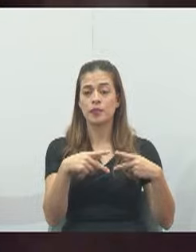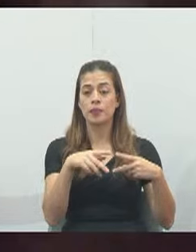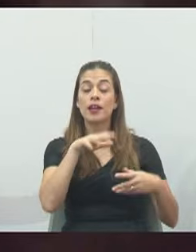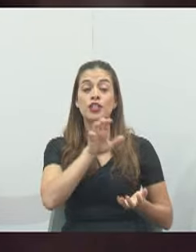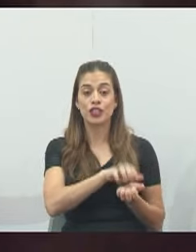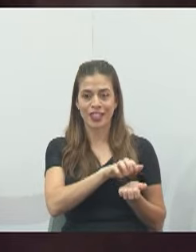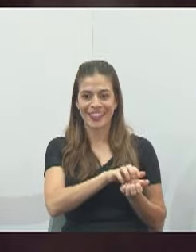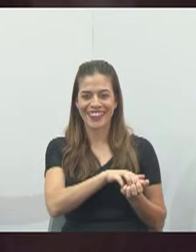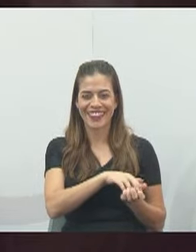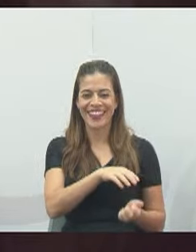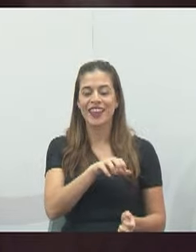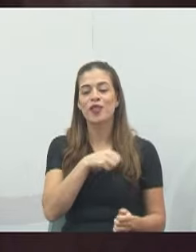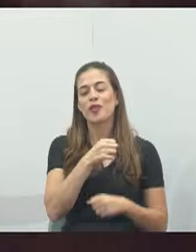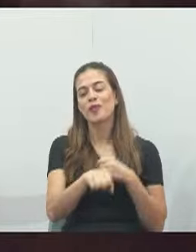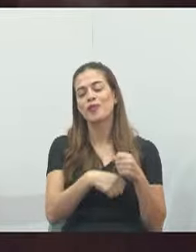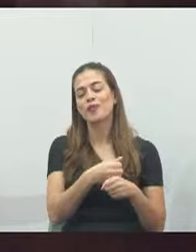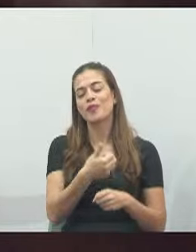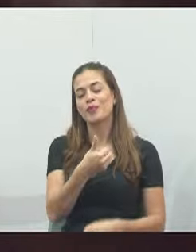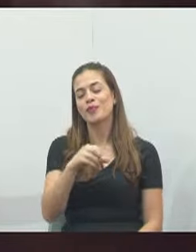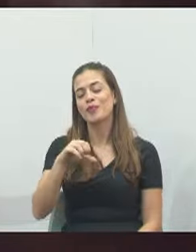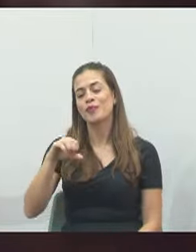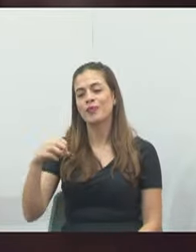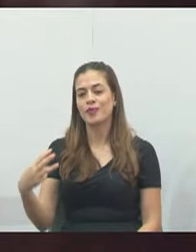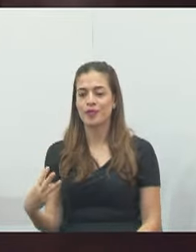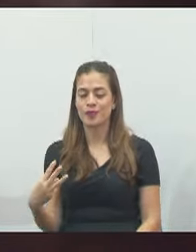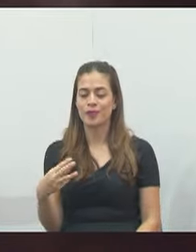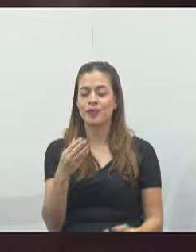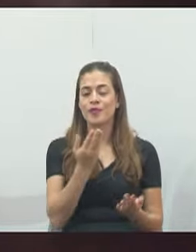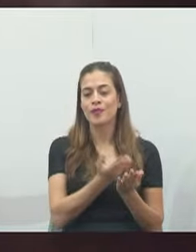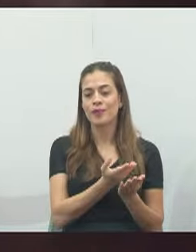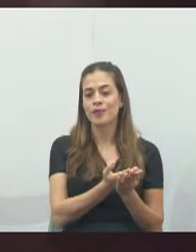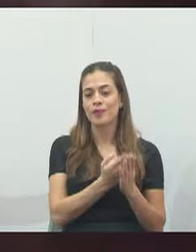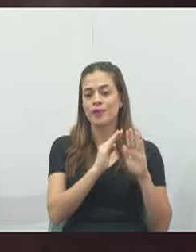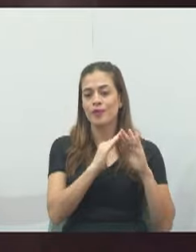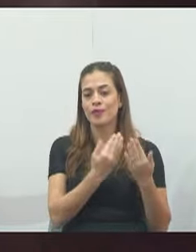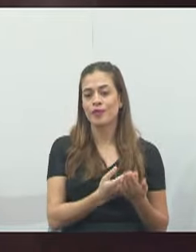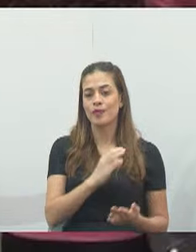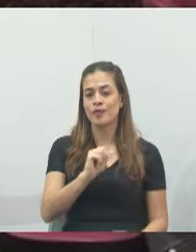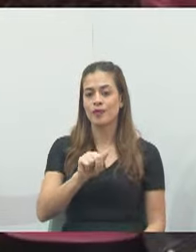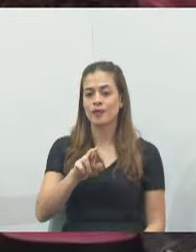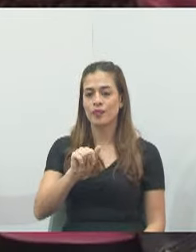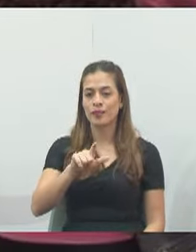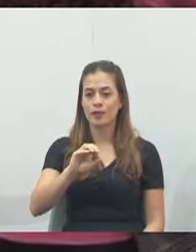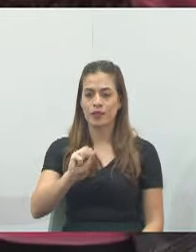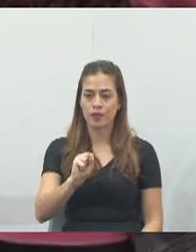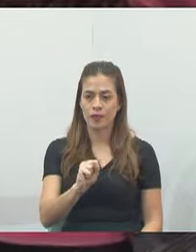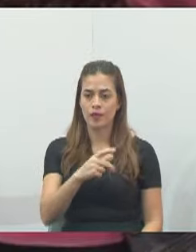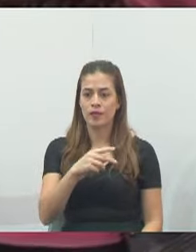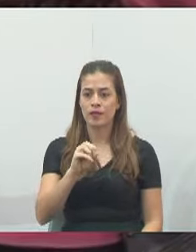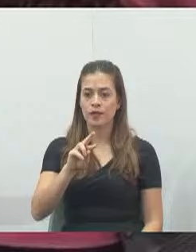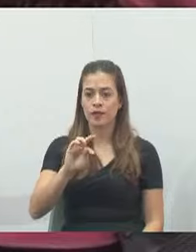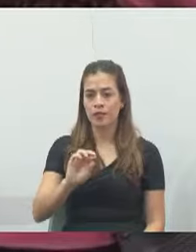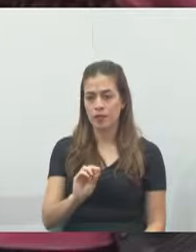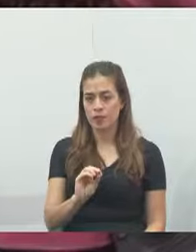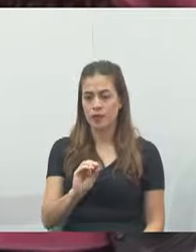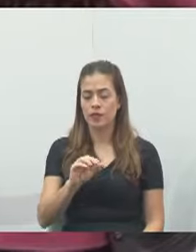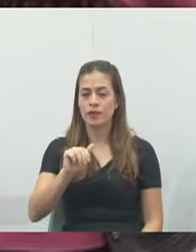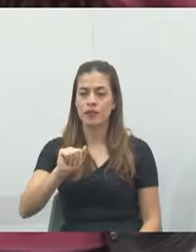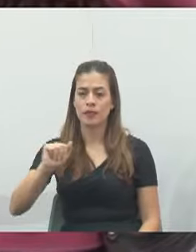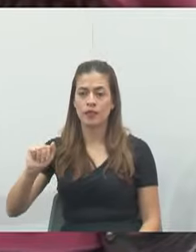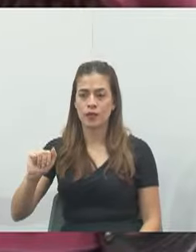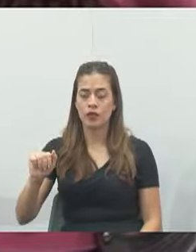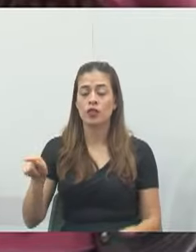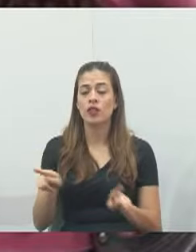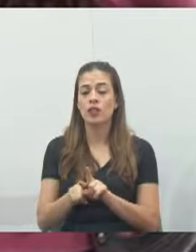1993. Estudou nas escolas Carlos Porto, Antônio Afonso e Anglo. Prestou o vestibular para